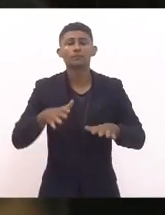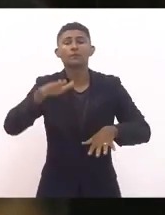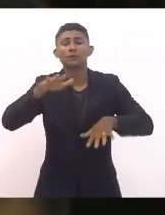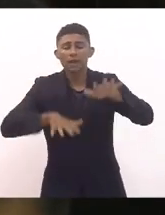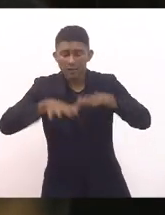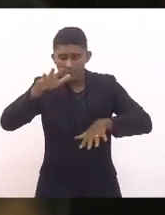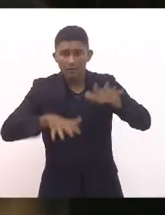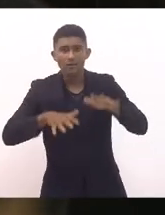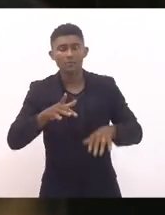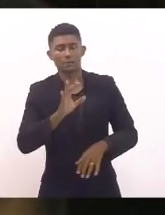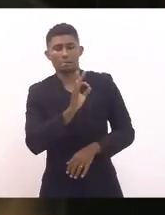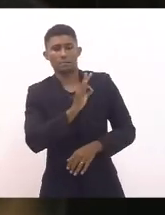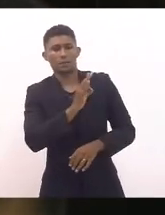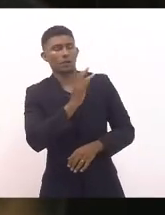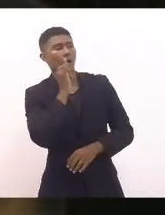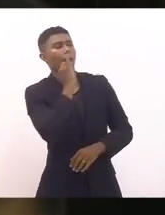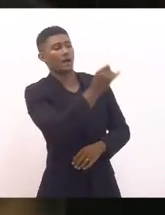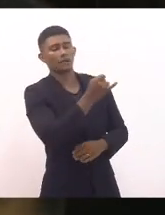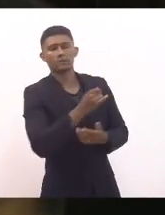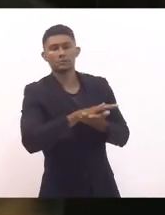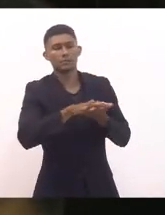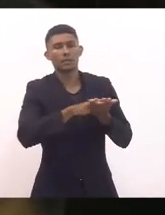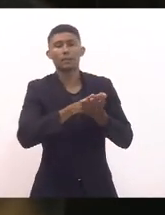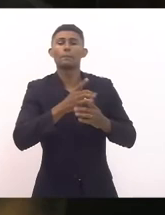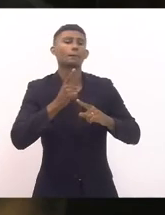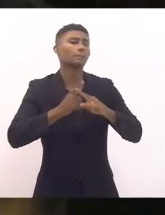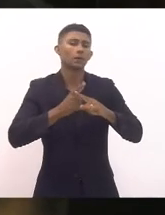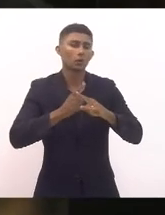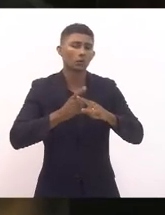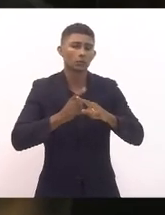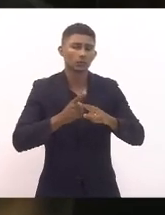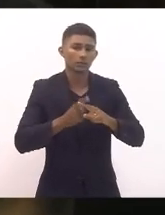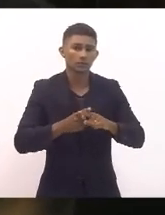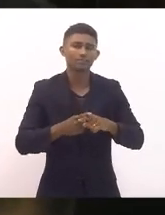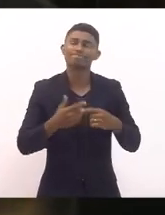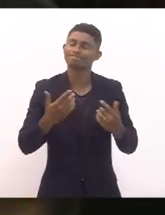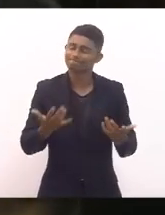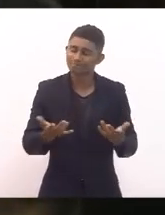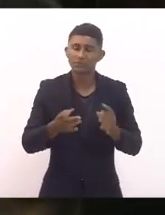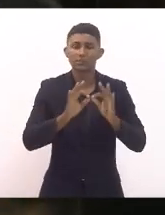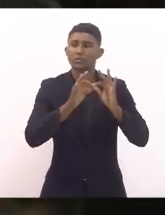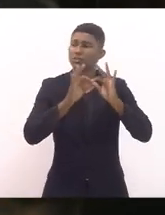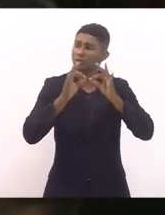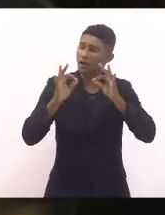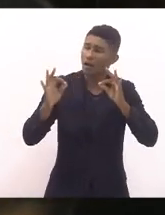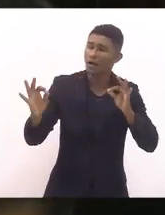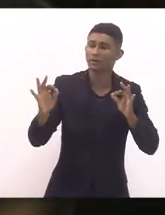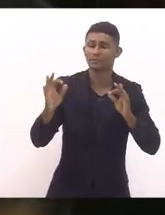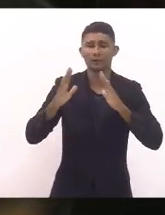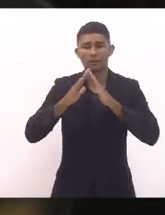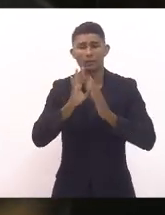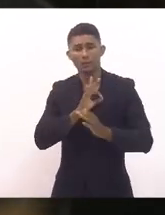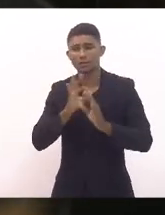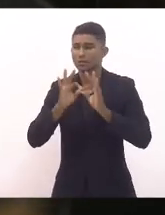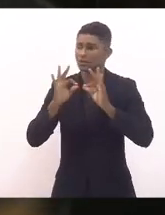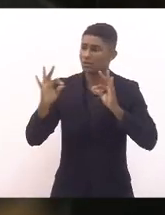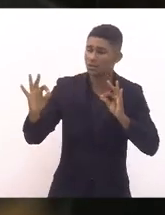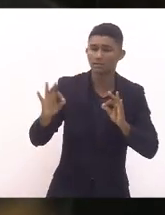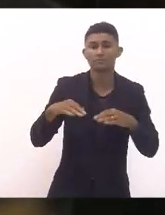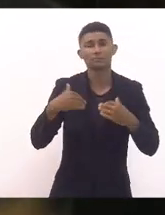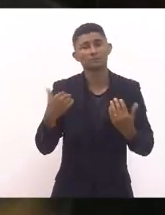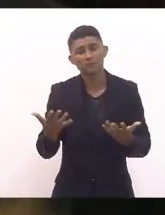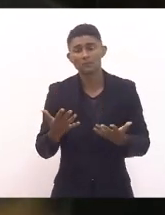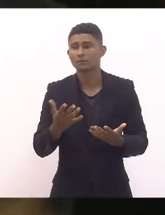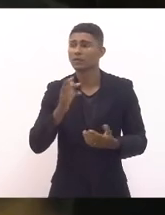o registro dessa ocorrência pela falta, né, de acesso à delegacia.